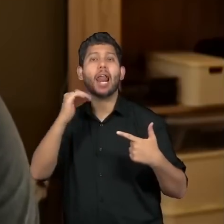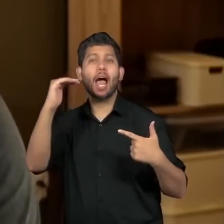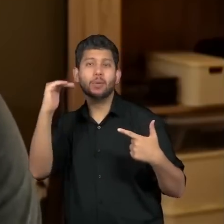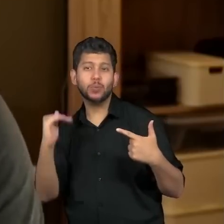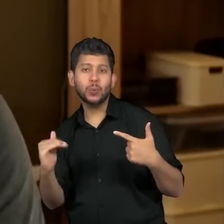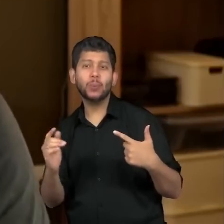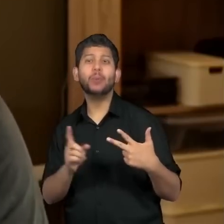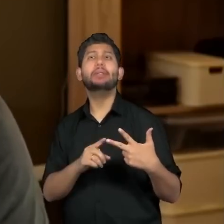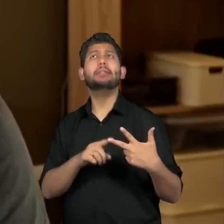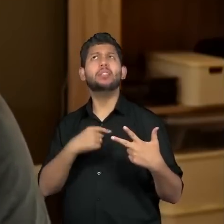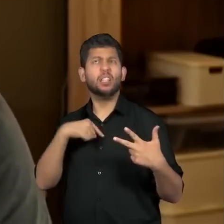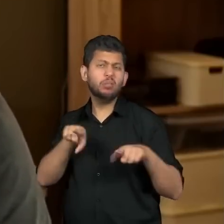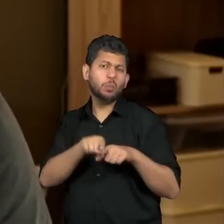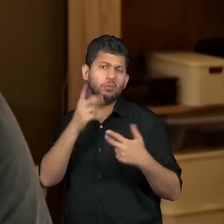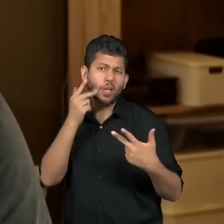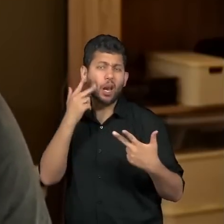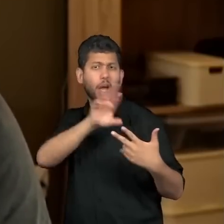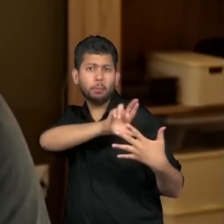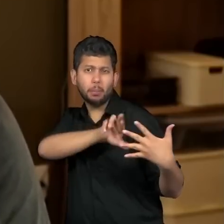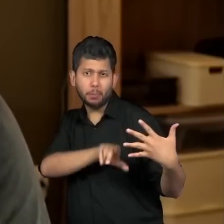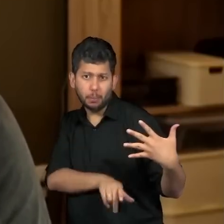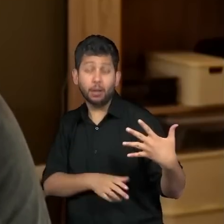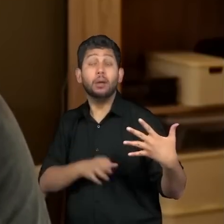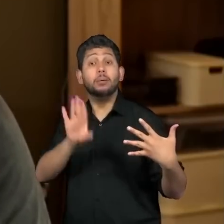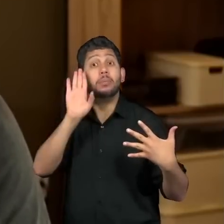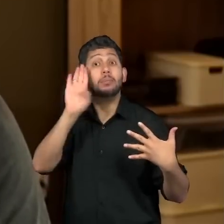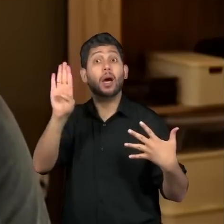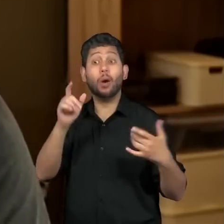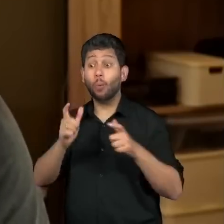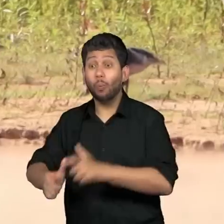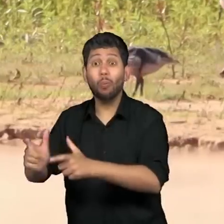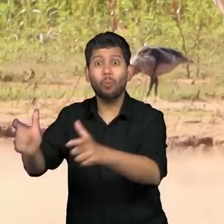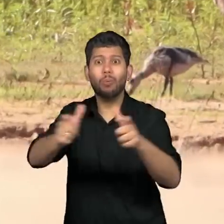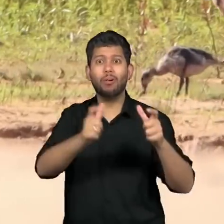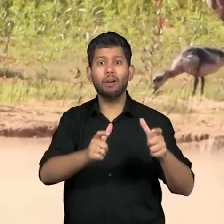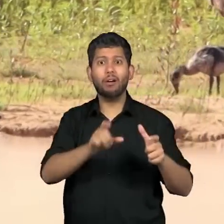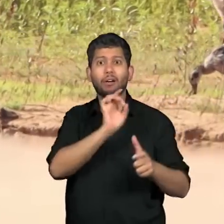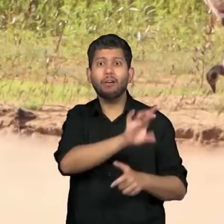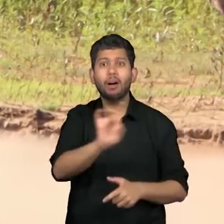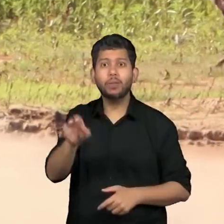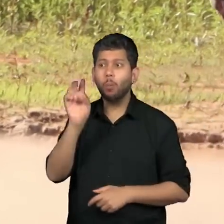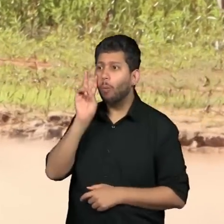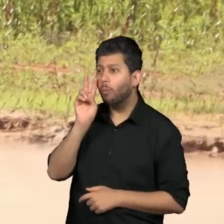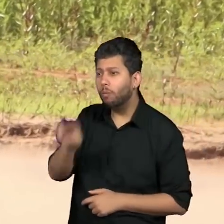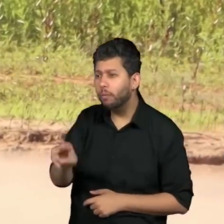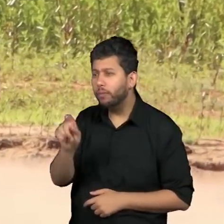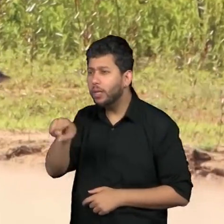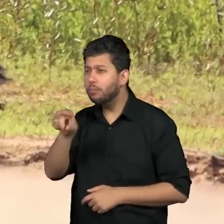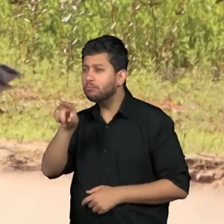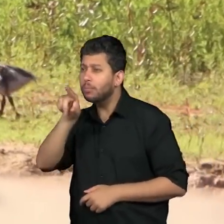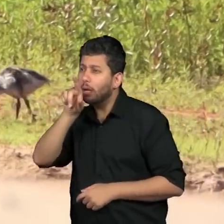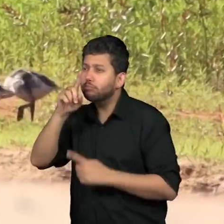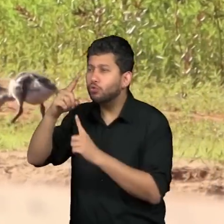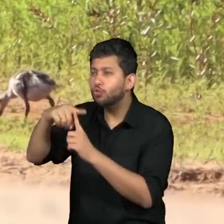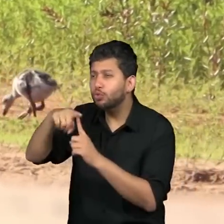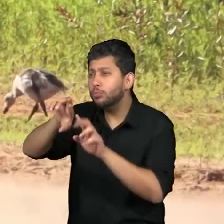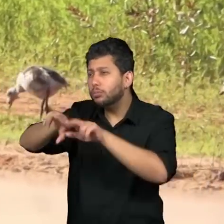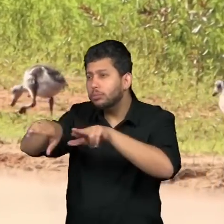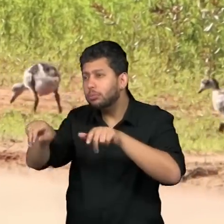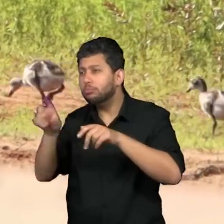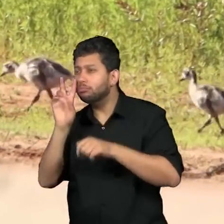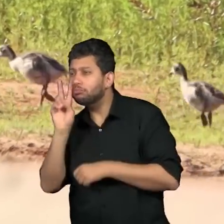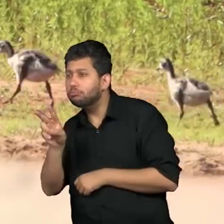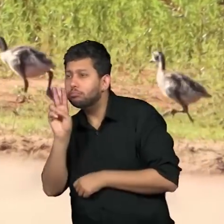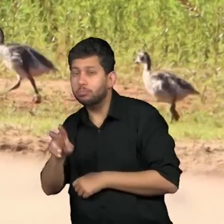também no Ceará, enfim. O importante é que em cada região tivemos o foco de algumas espécies emblemáticas.